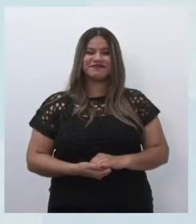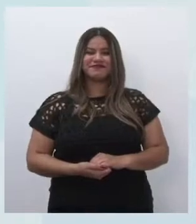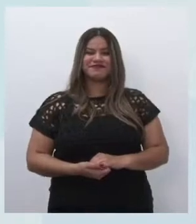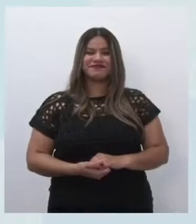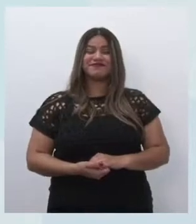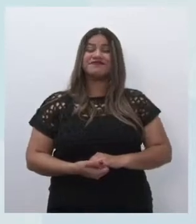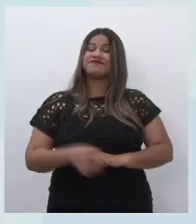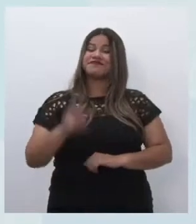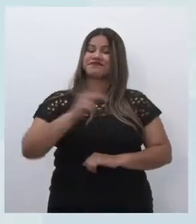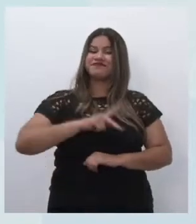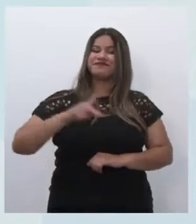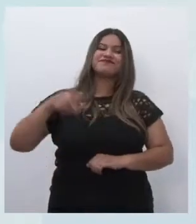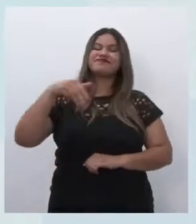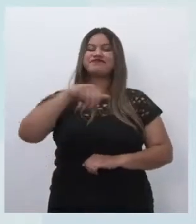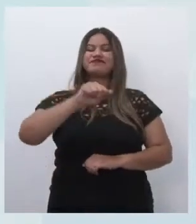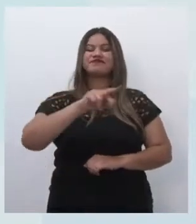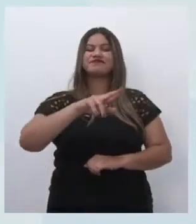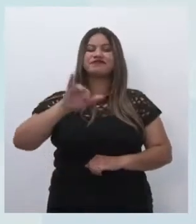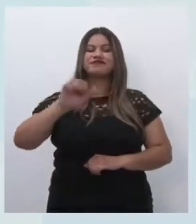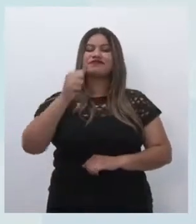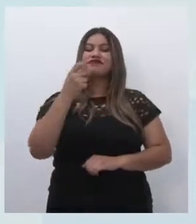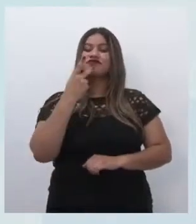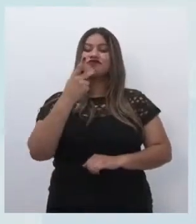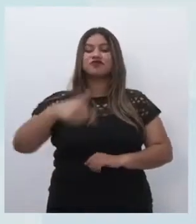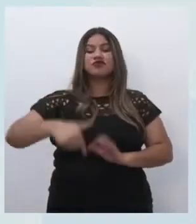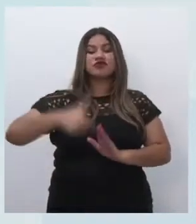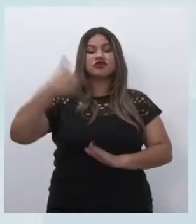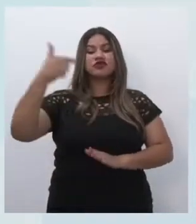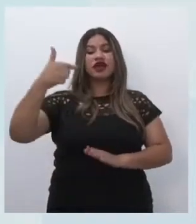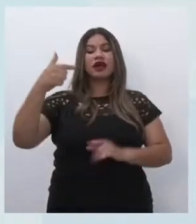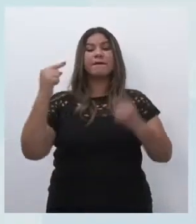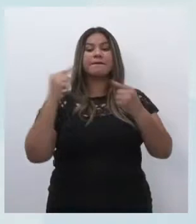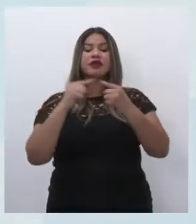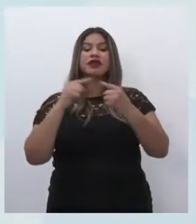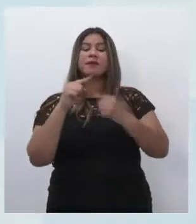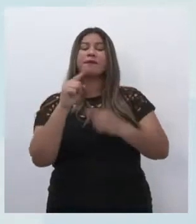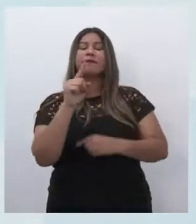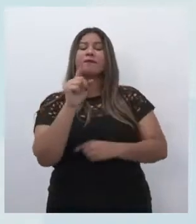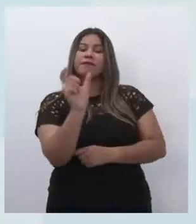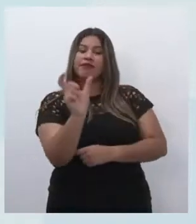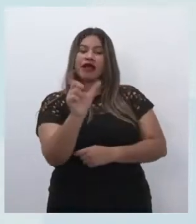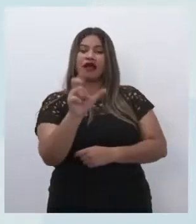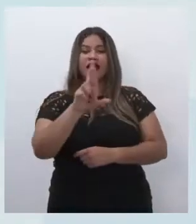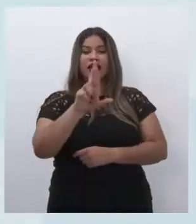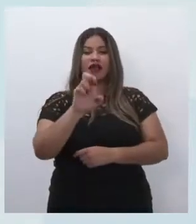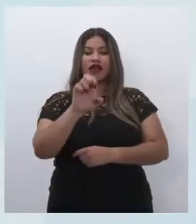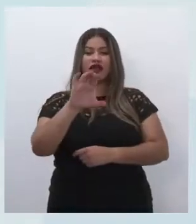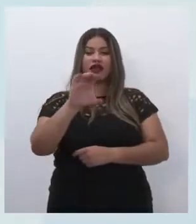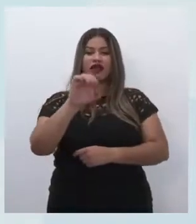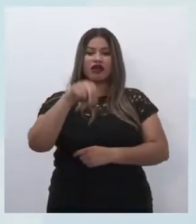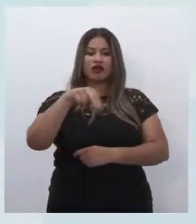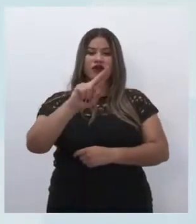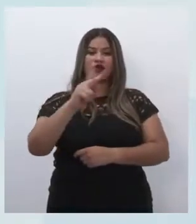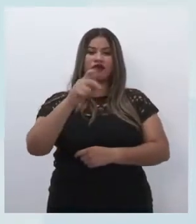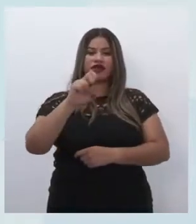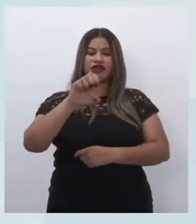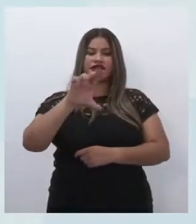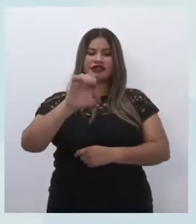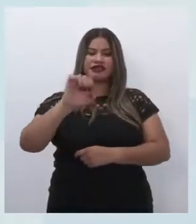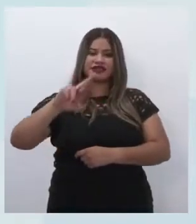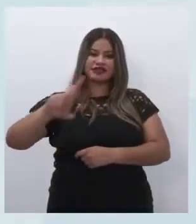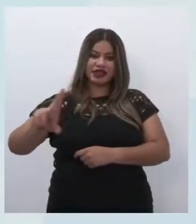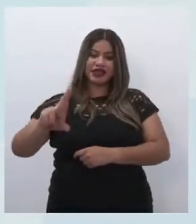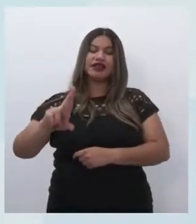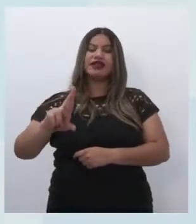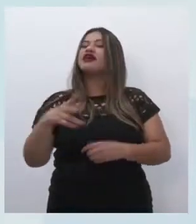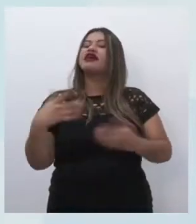Olha, a professora Maria já colocou a sétima como reconhecer. Ana Cristina também,